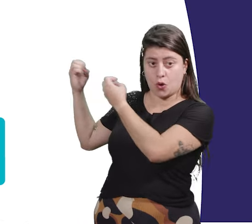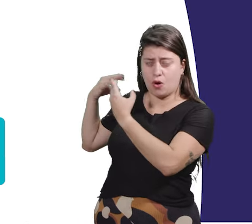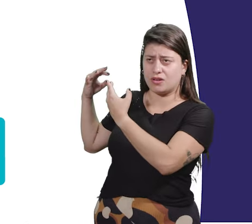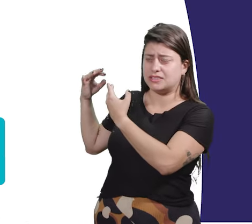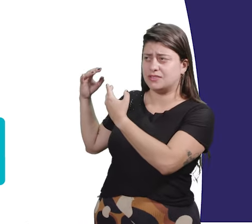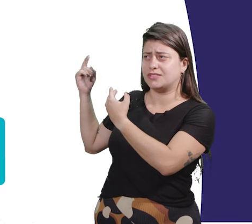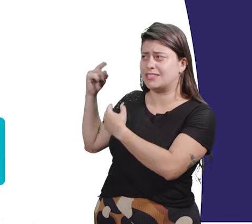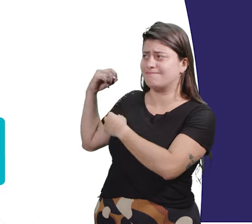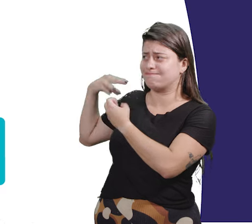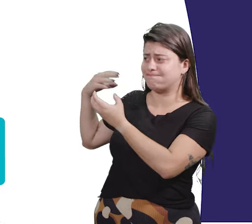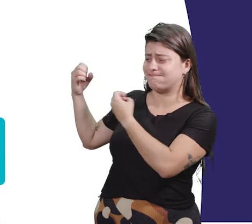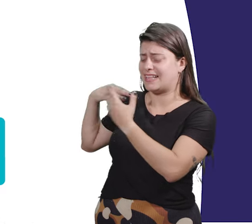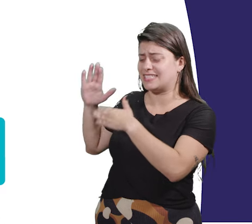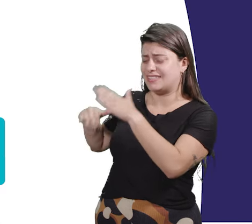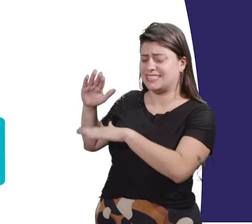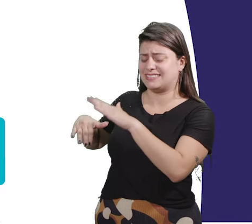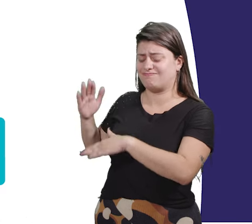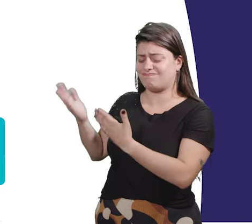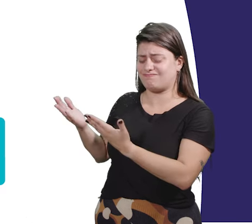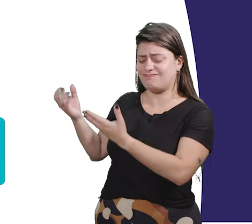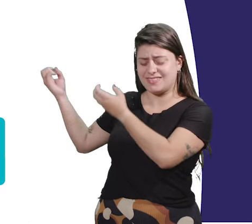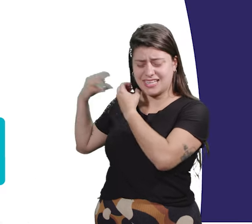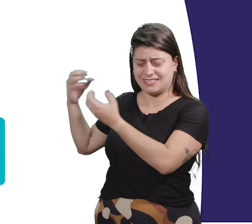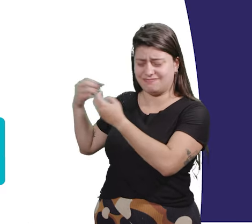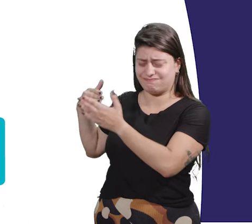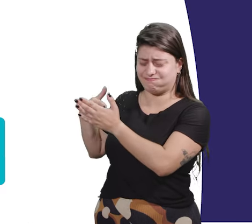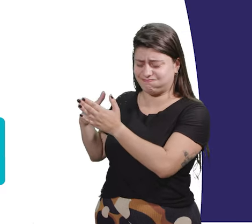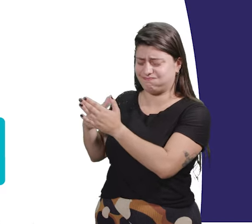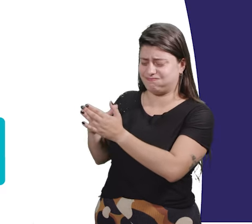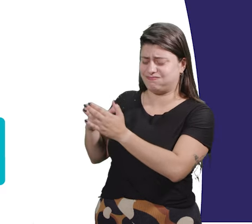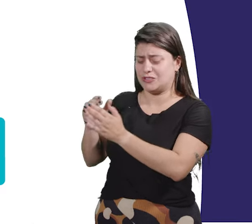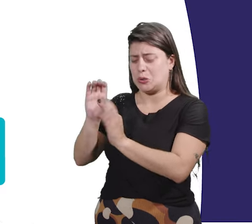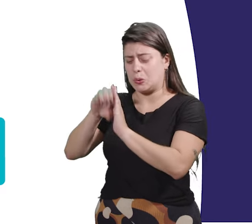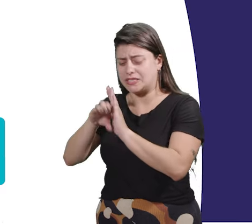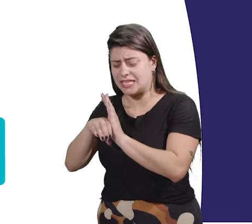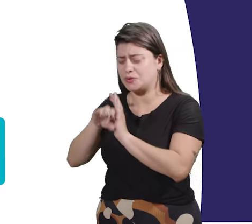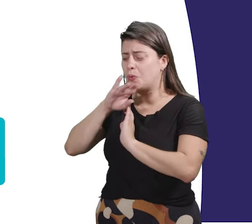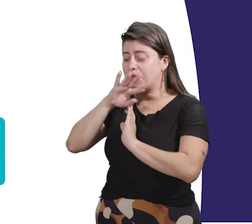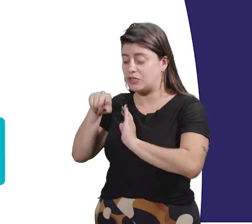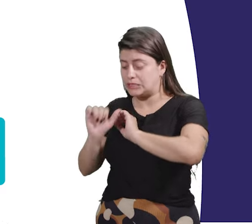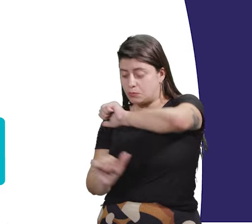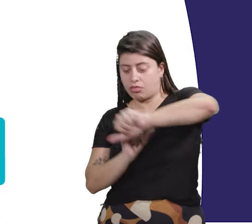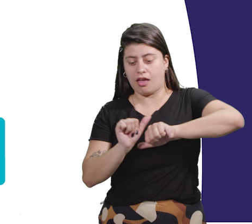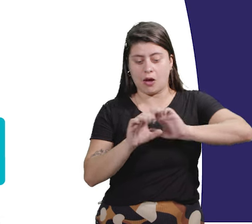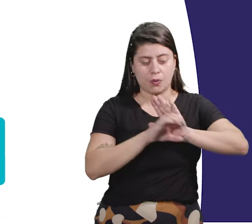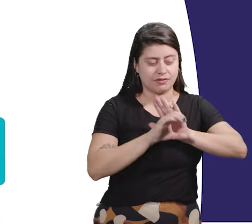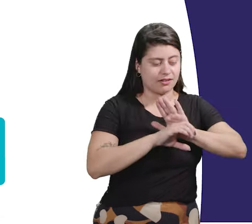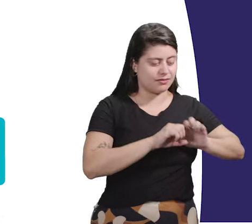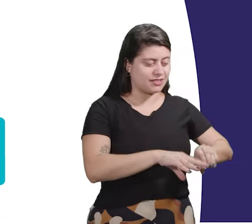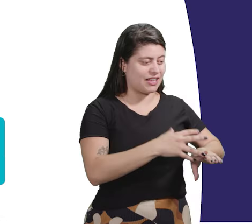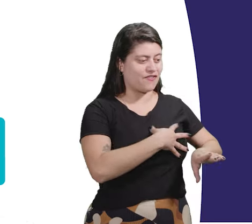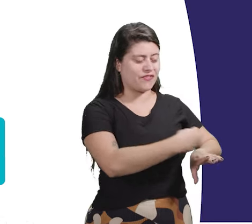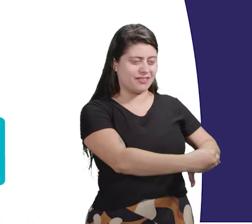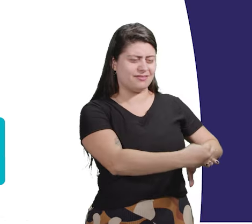construindo, às vezes crenças equivocadas, crenças limitantes. Então, eu sempre digo que o